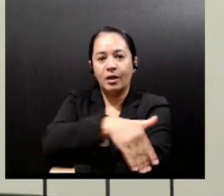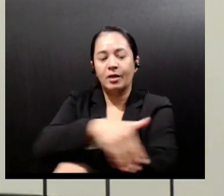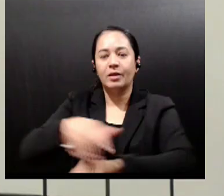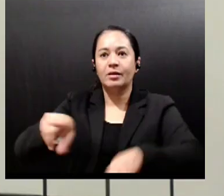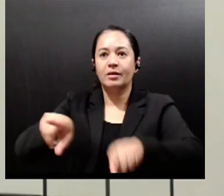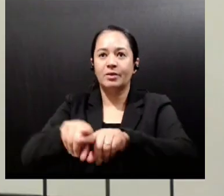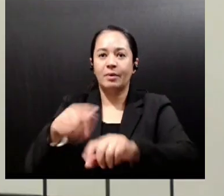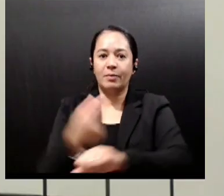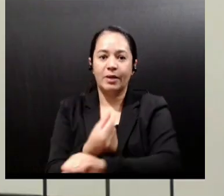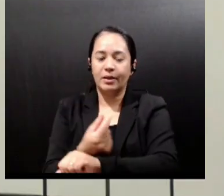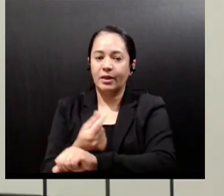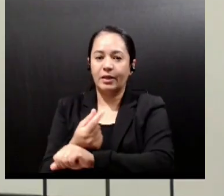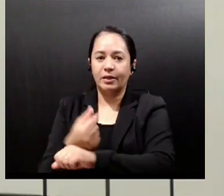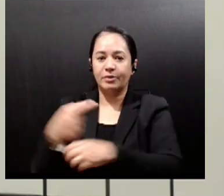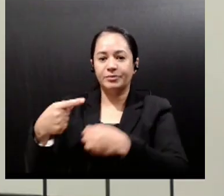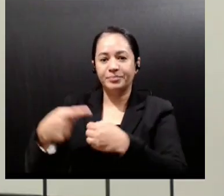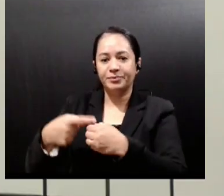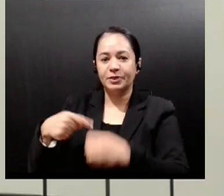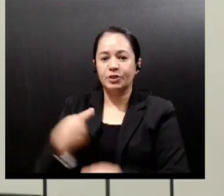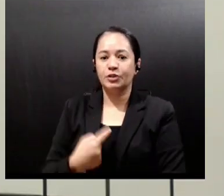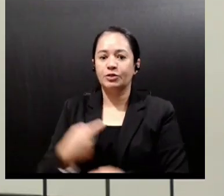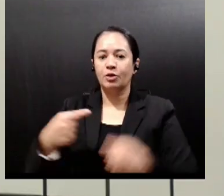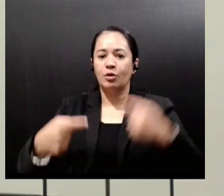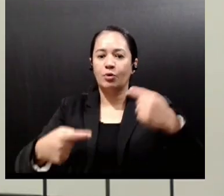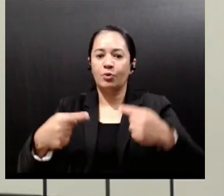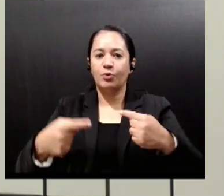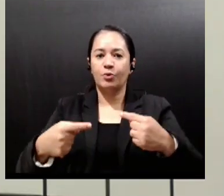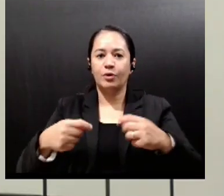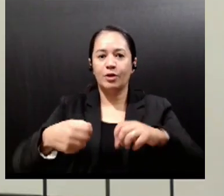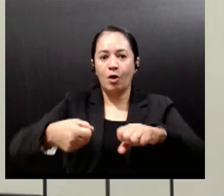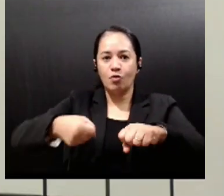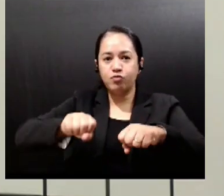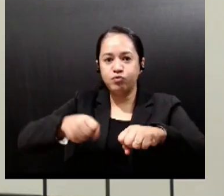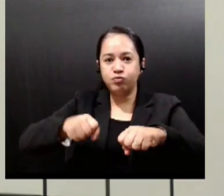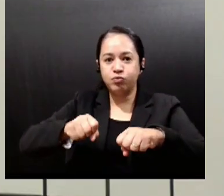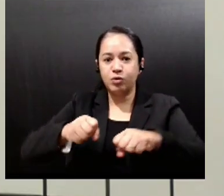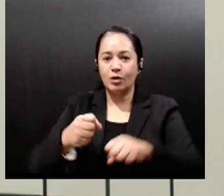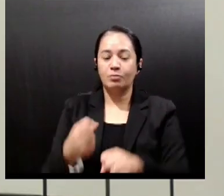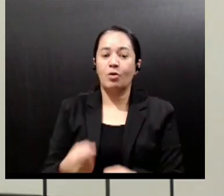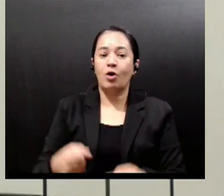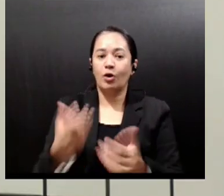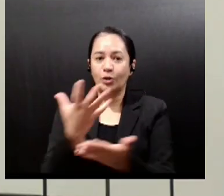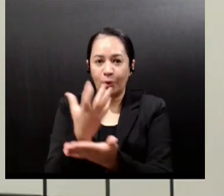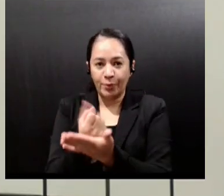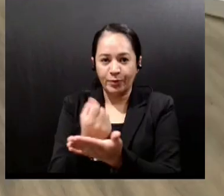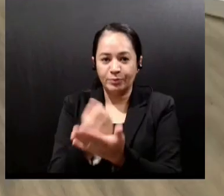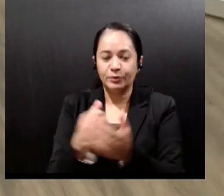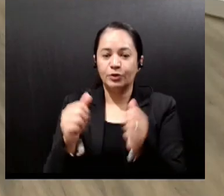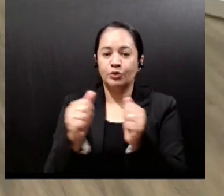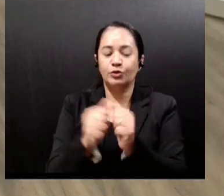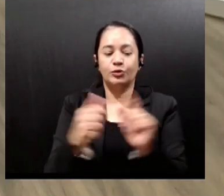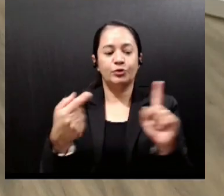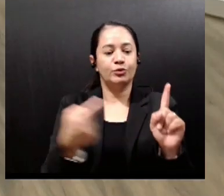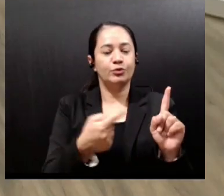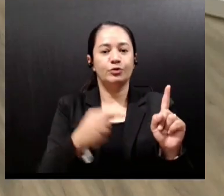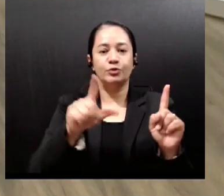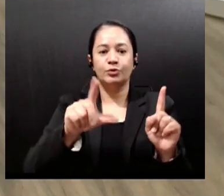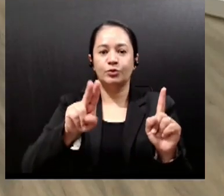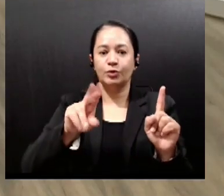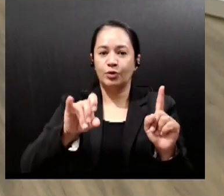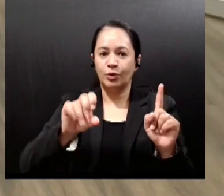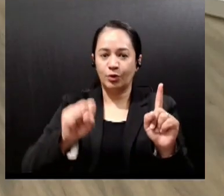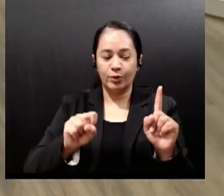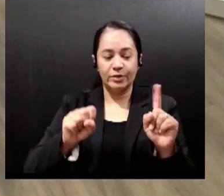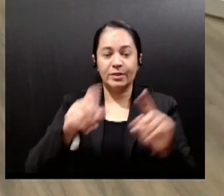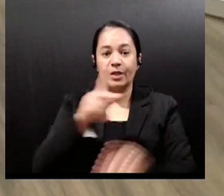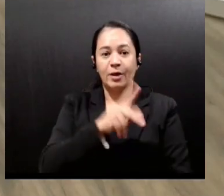Nós vamos debater as corridas de moto por aplicativo. Eu estou com o Luiz Vicente, que é professor de engenharia de transporte, né, senhor